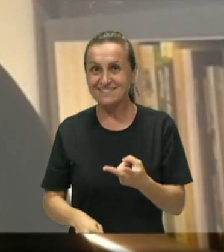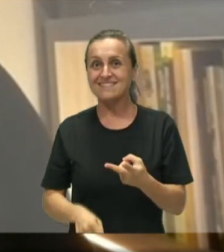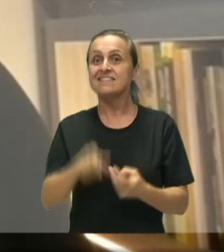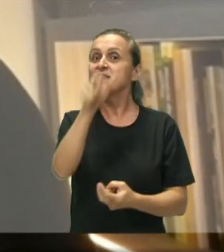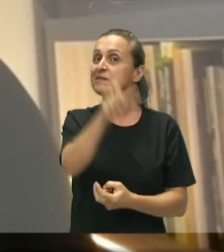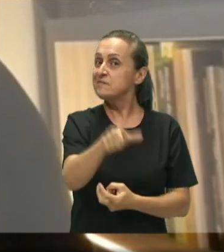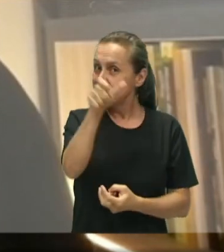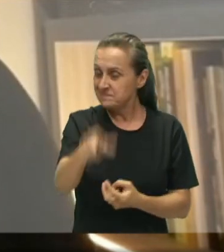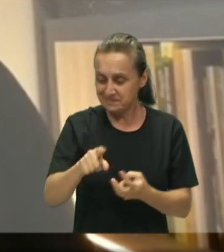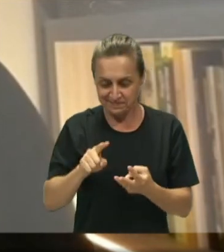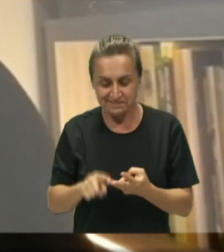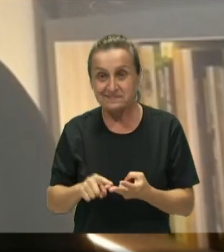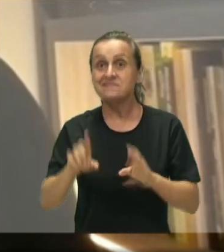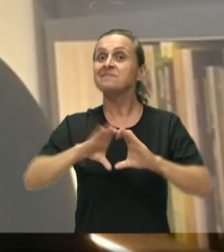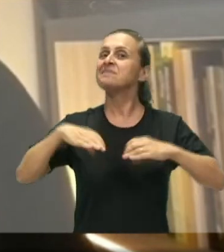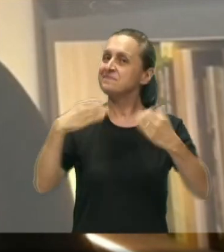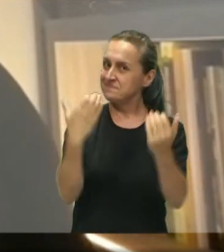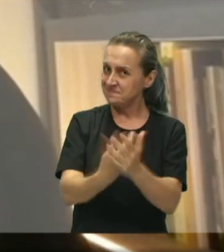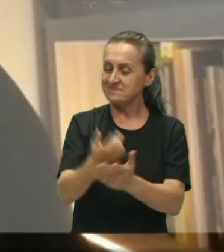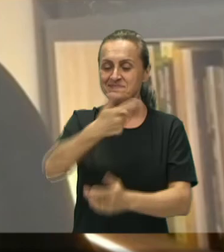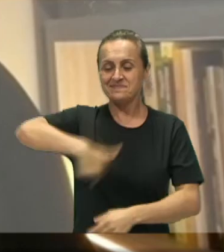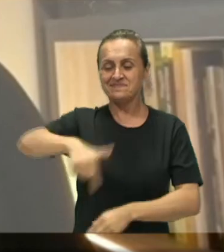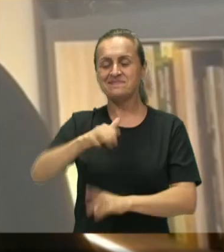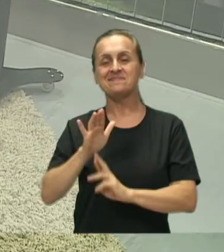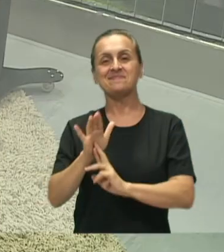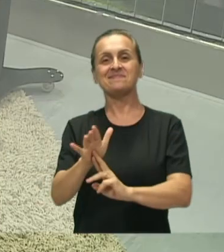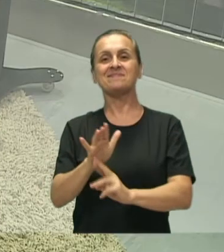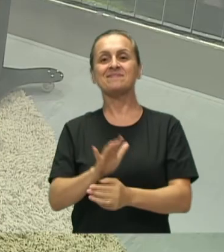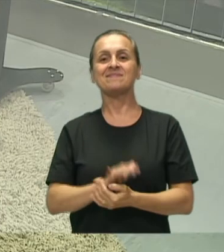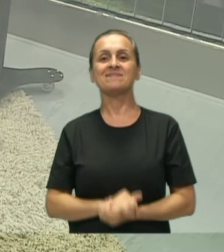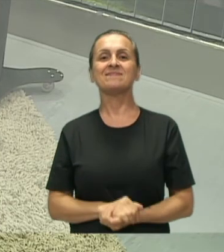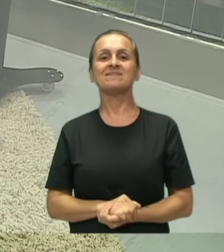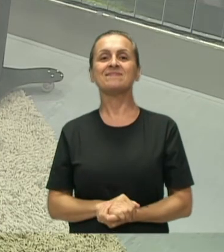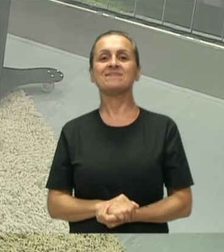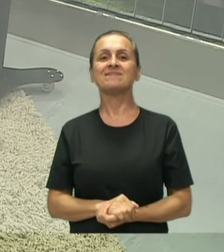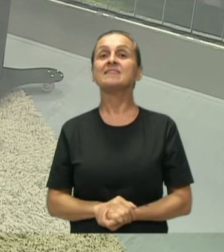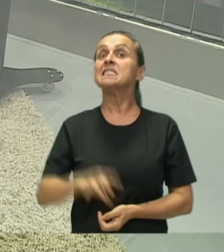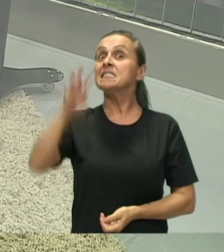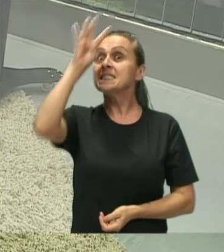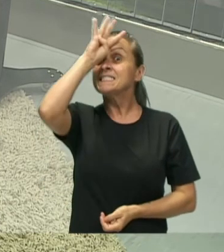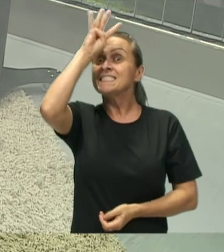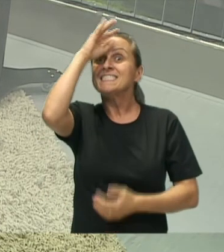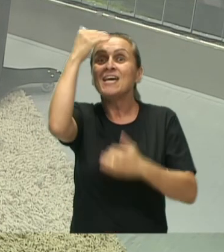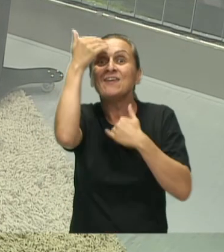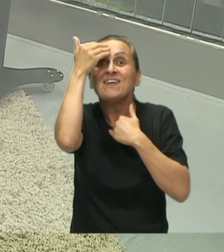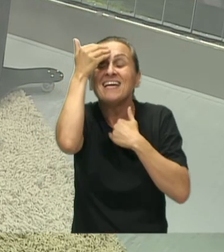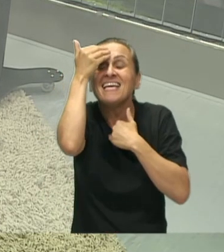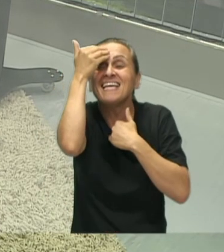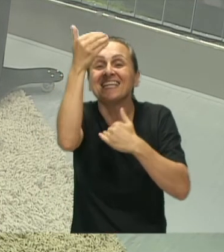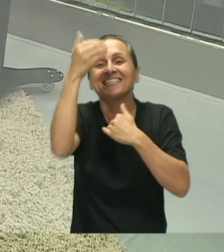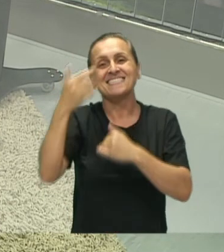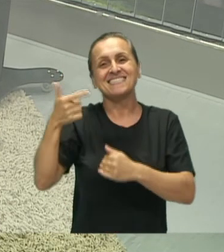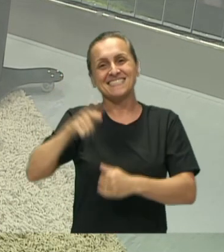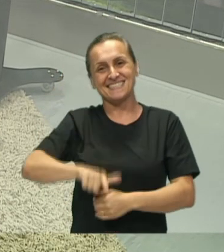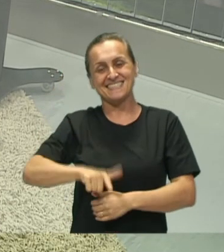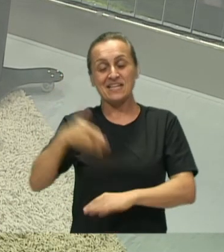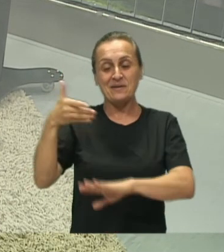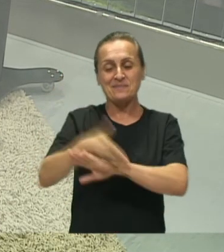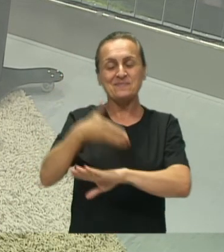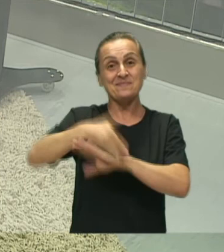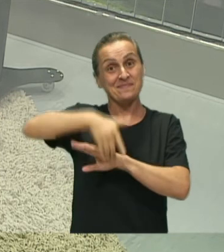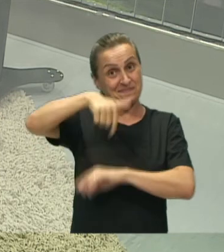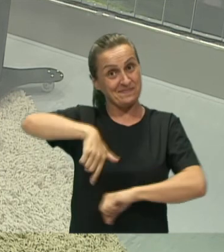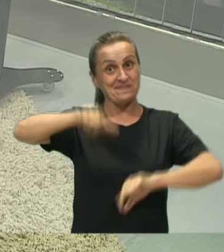pelas pessoas pela comunidade que nós representamos sabe eu quero te agradecer demais por participar aqui conosco do programa